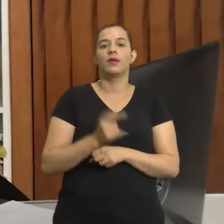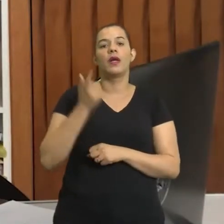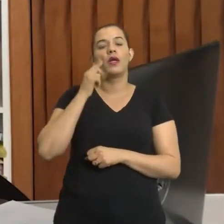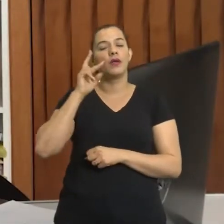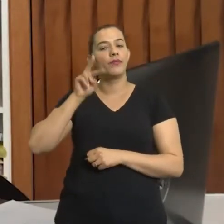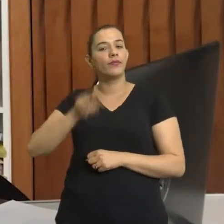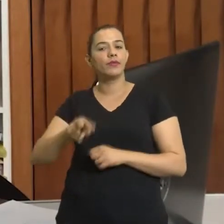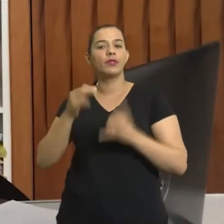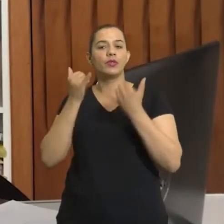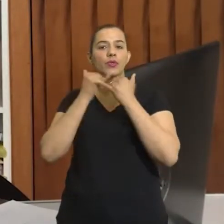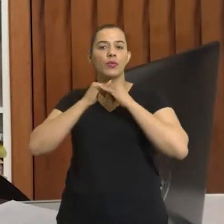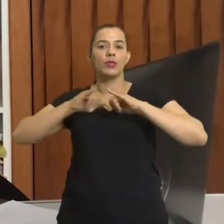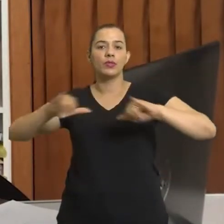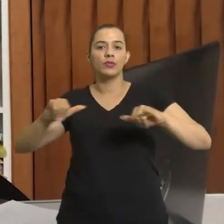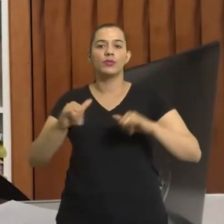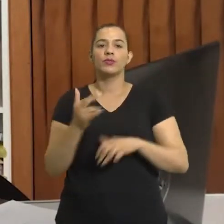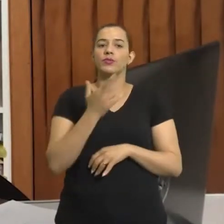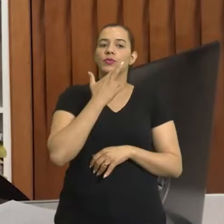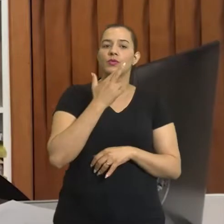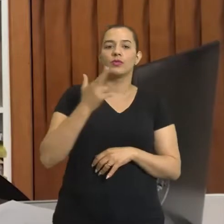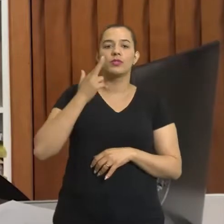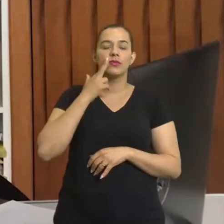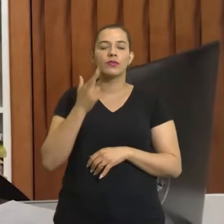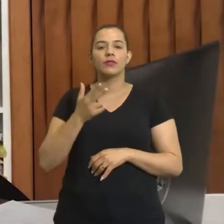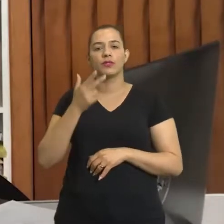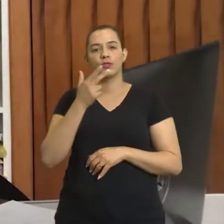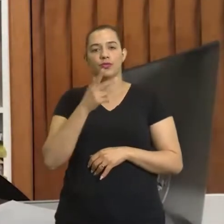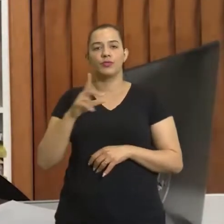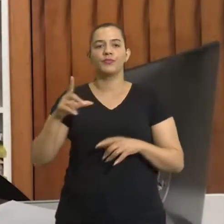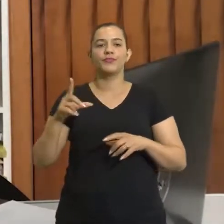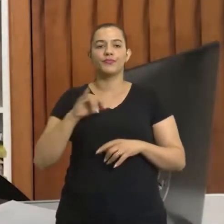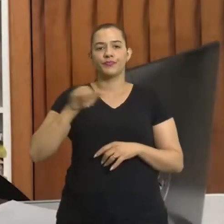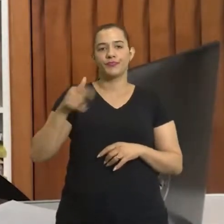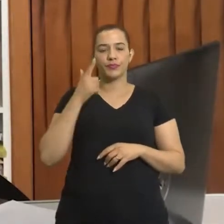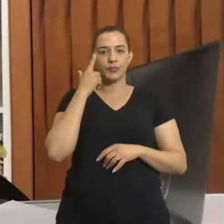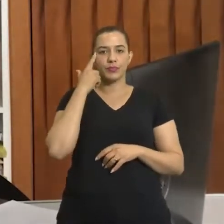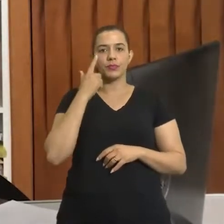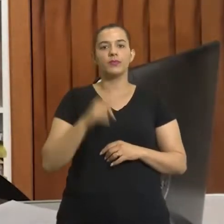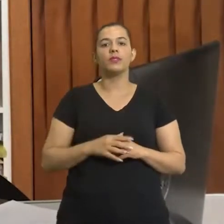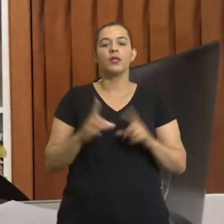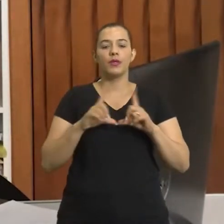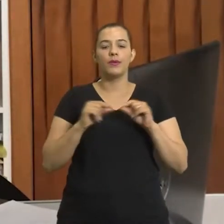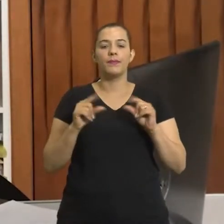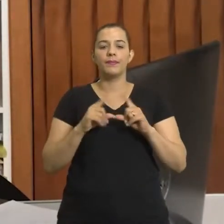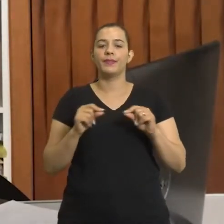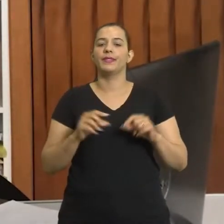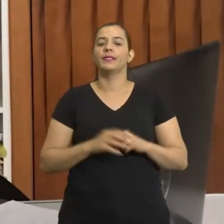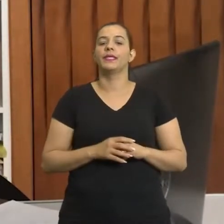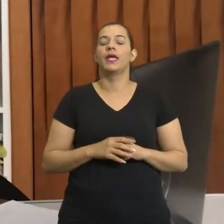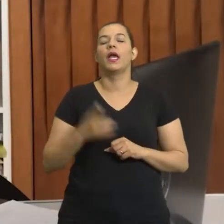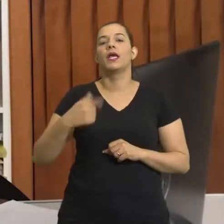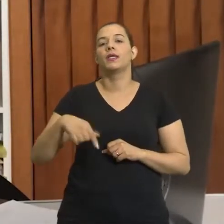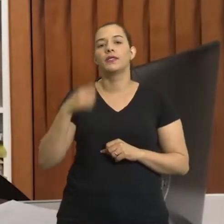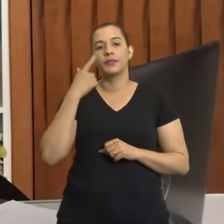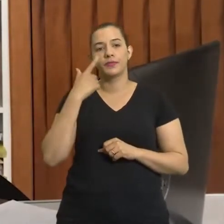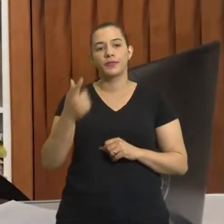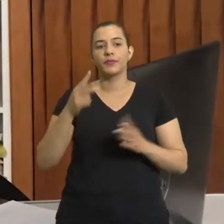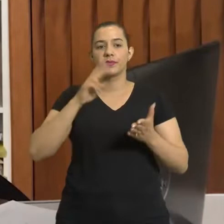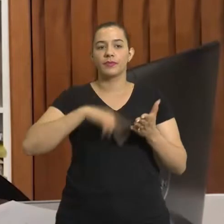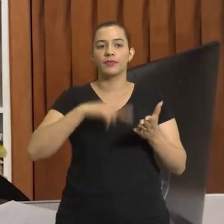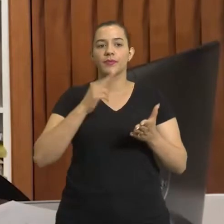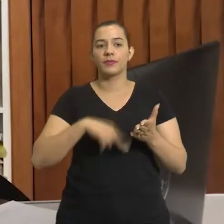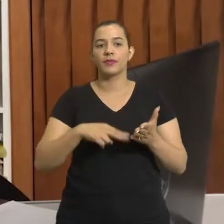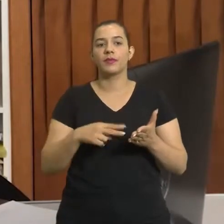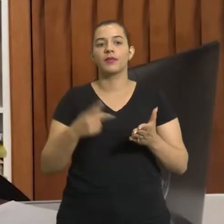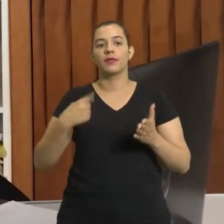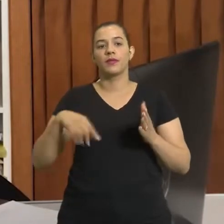um anúncio de um restaurante japonês. Ok, vi esse anúncio, vou ler esse texto, vou interpretá-lo. Primeiro eu vou